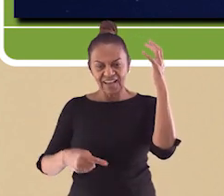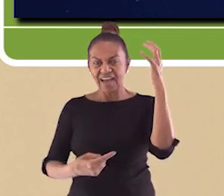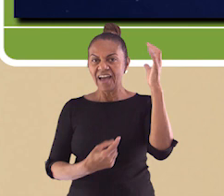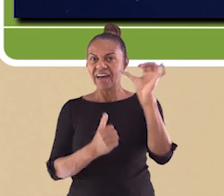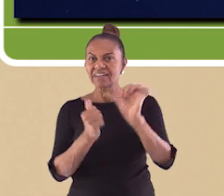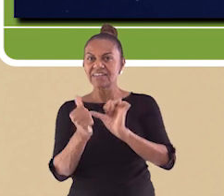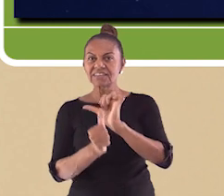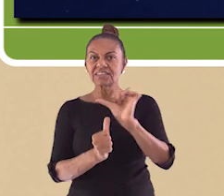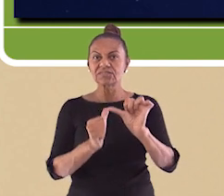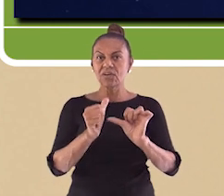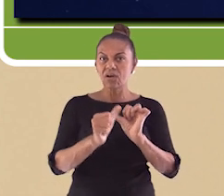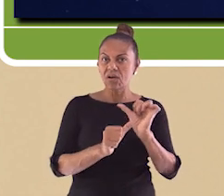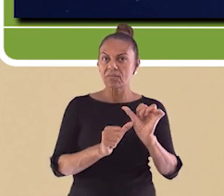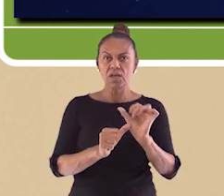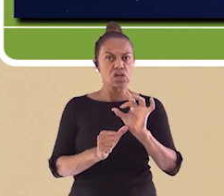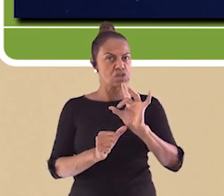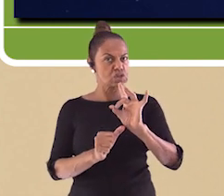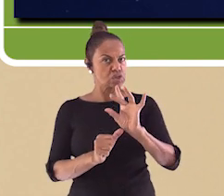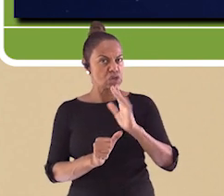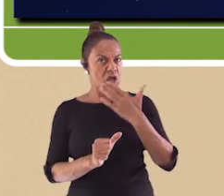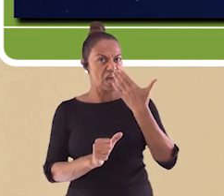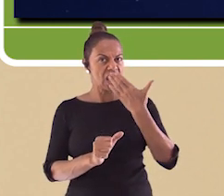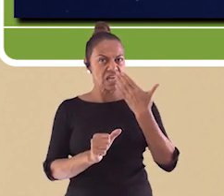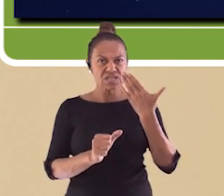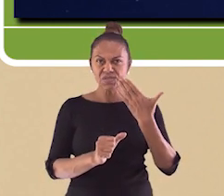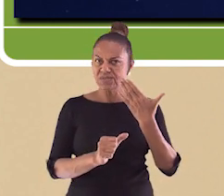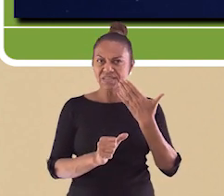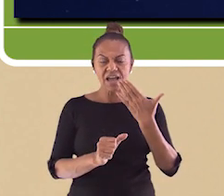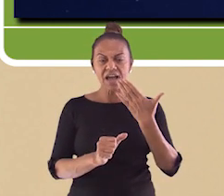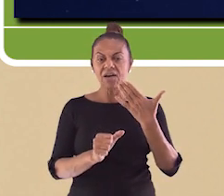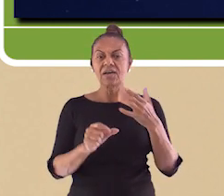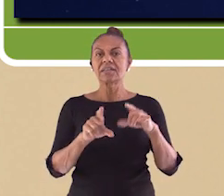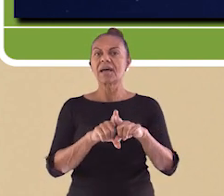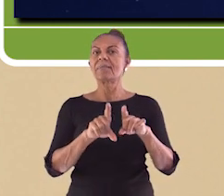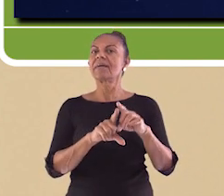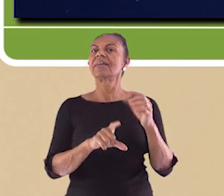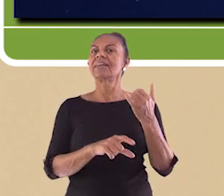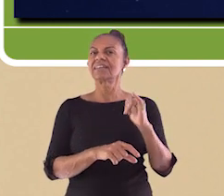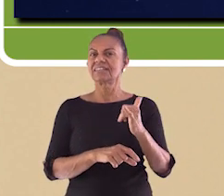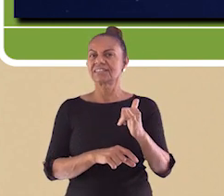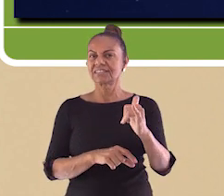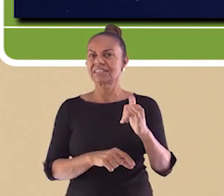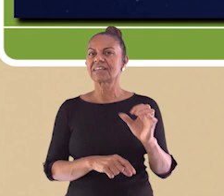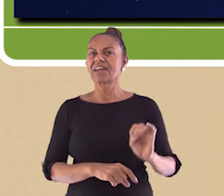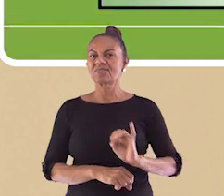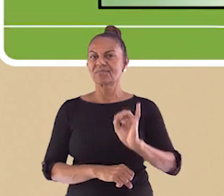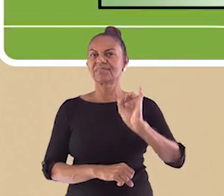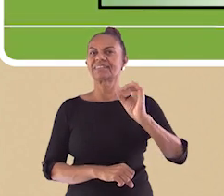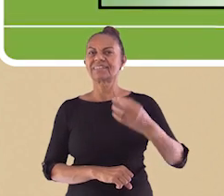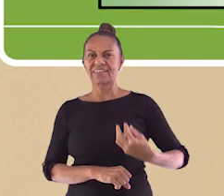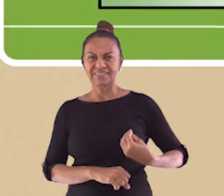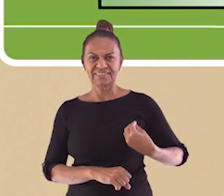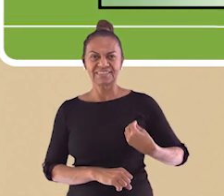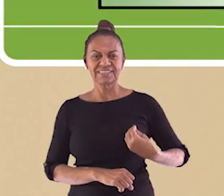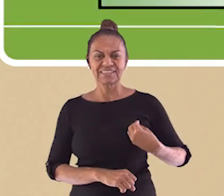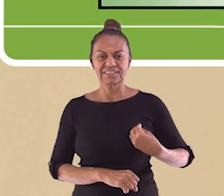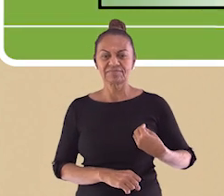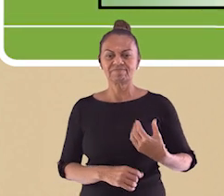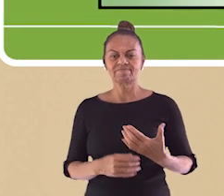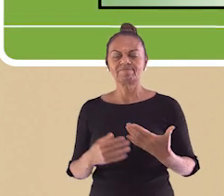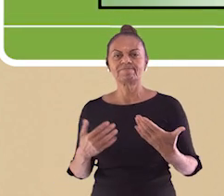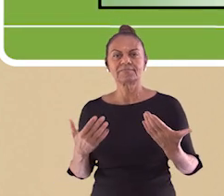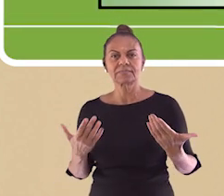energia, mas também o oxigênio, que também é um elemento essencial à vida. Mesmo que seja